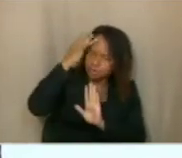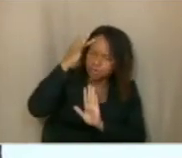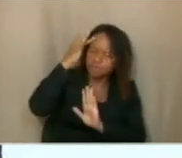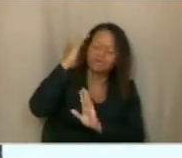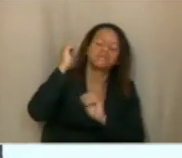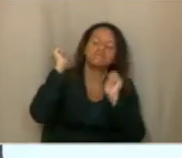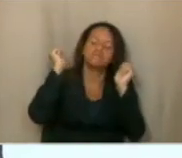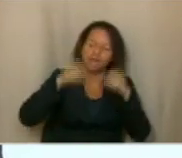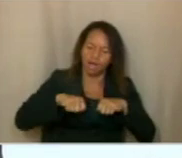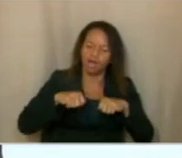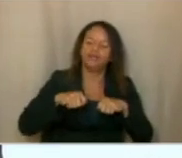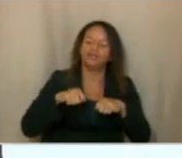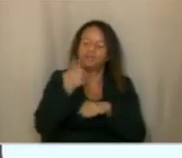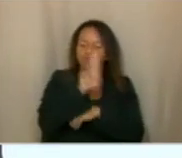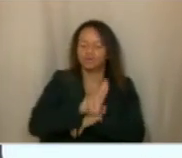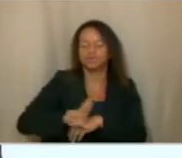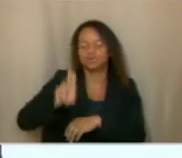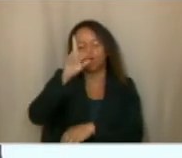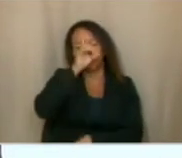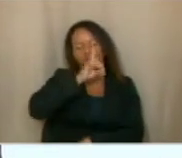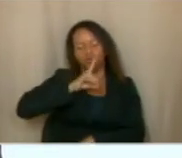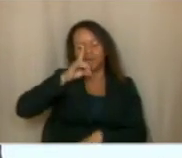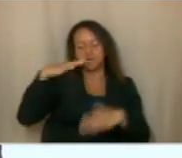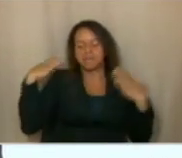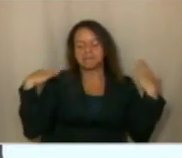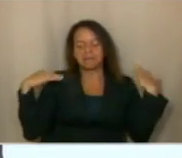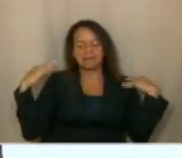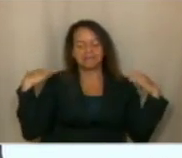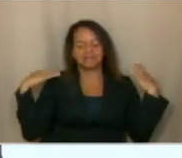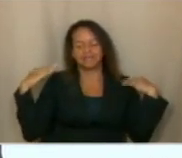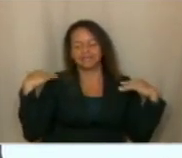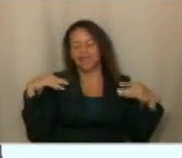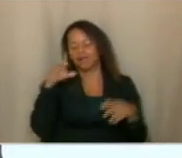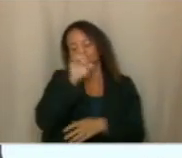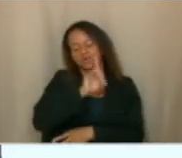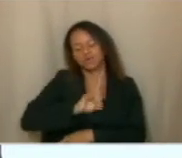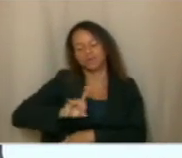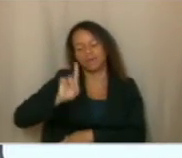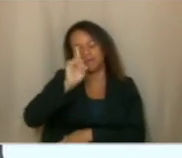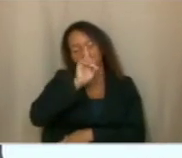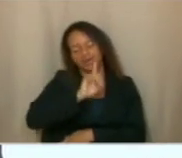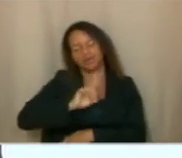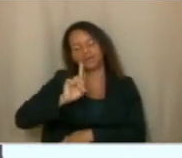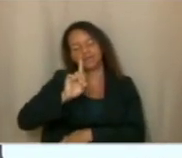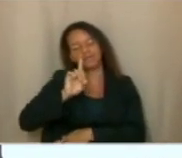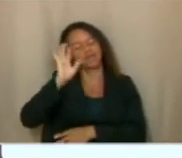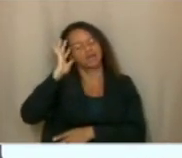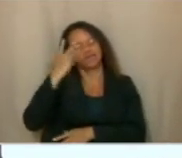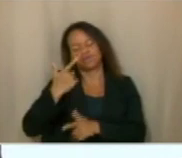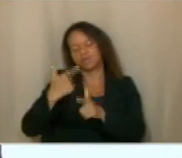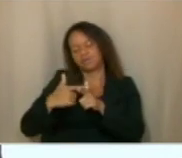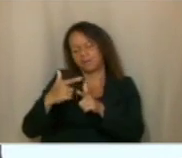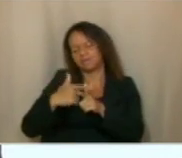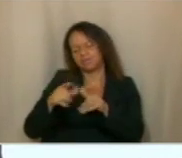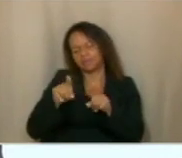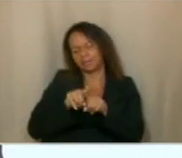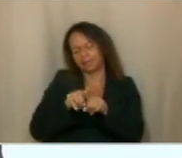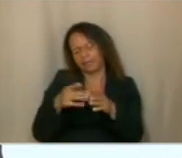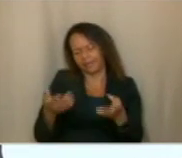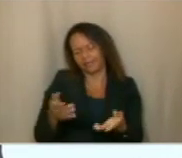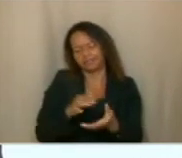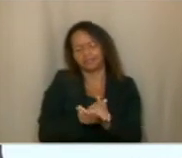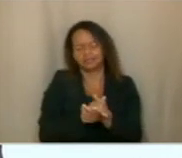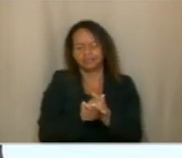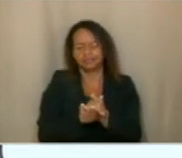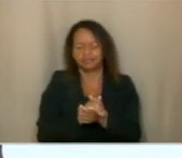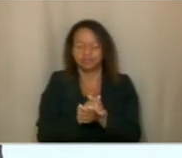possam utilizar o domingo para o lazer, utilizar o domingo para resolver seus problemas também.